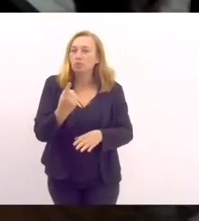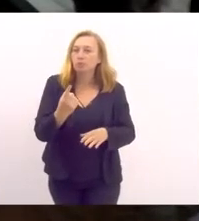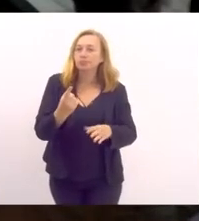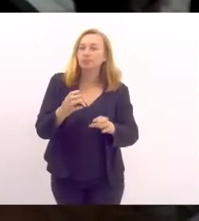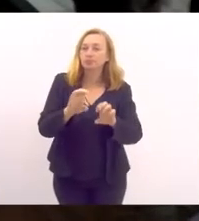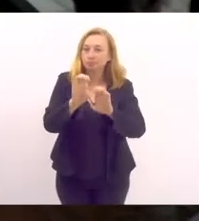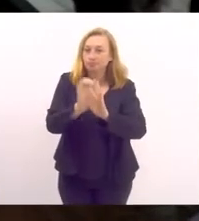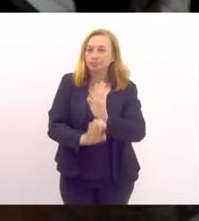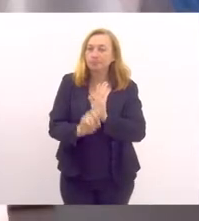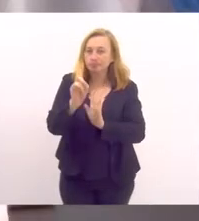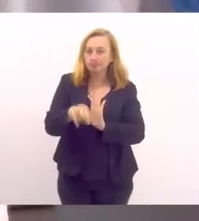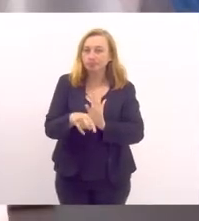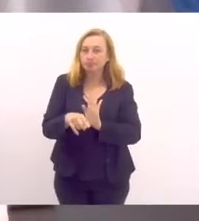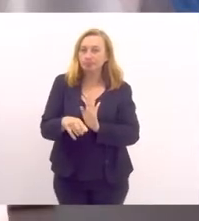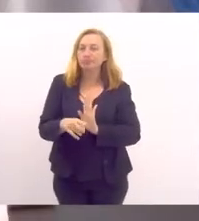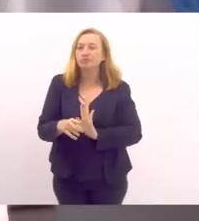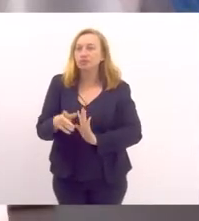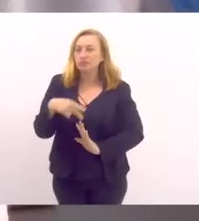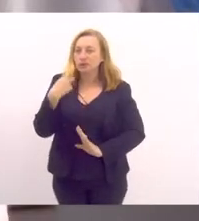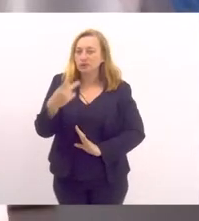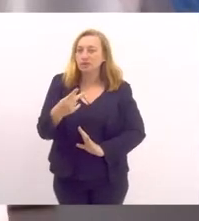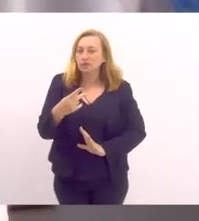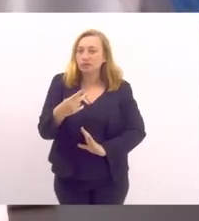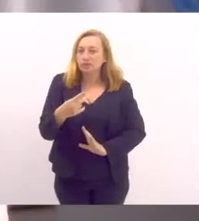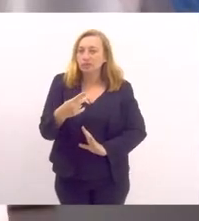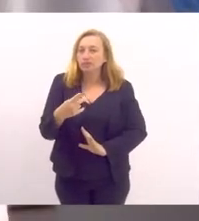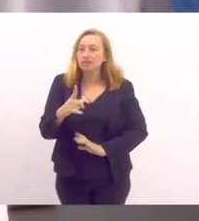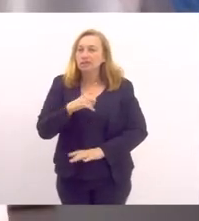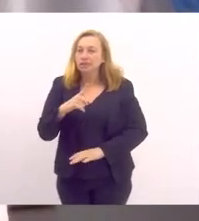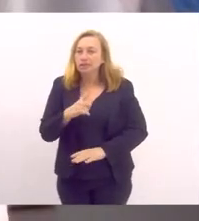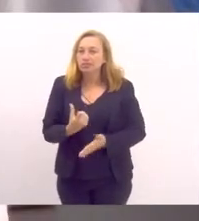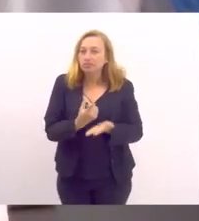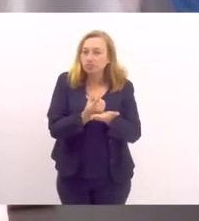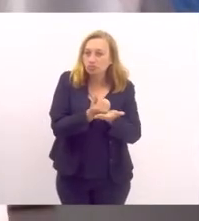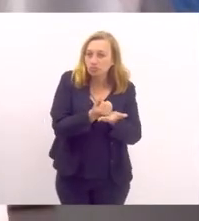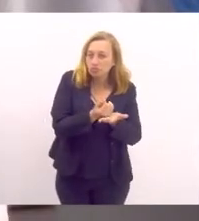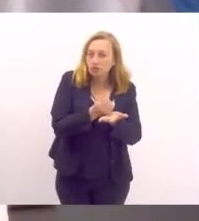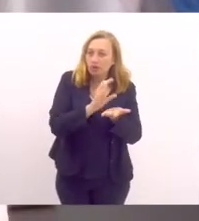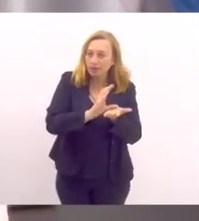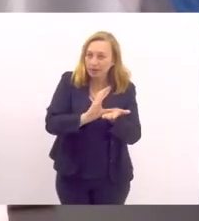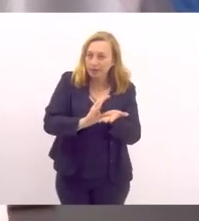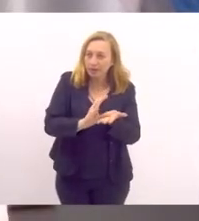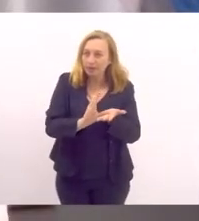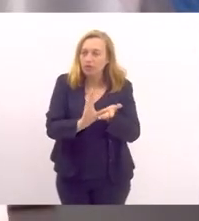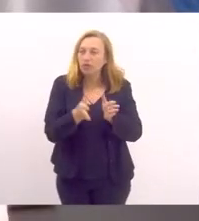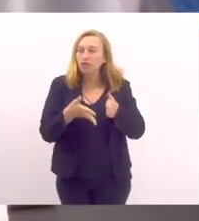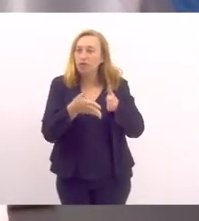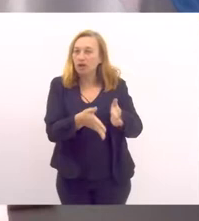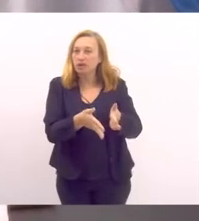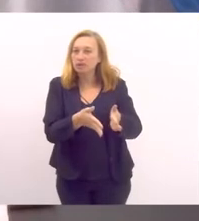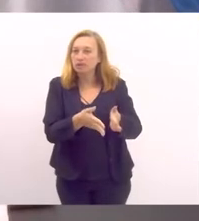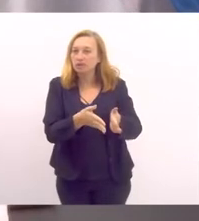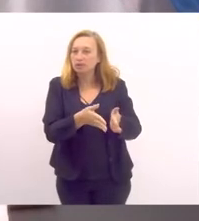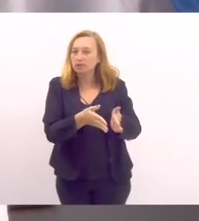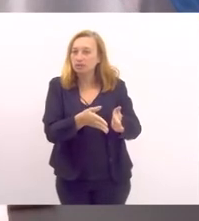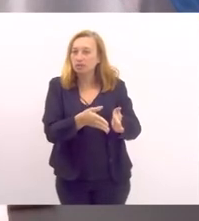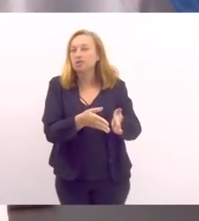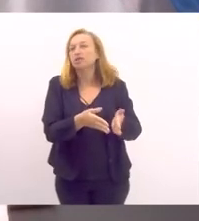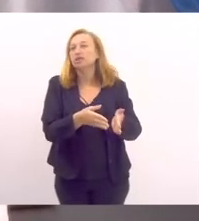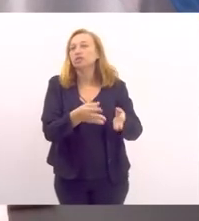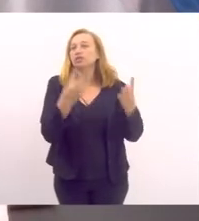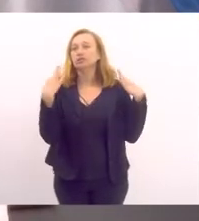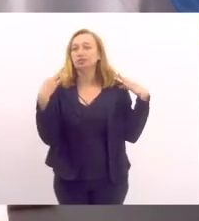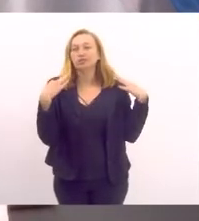justamente essa, quando foi citado a parte de ter um fundo destinado ao turismo, mais uma vez ouvimos